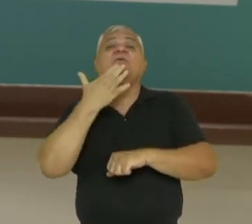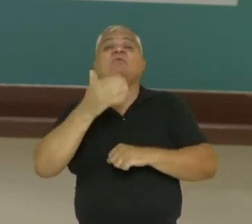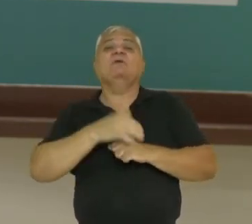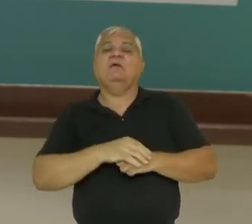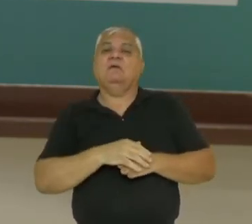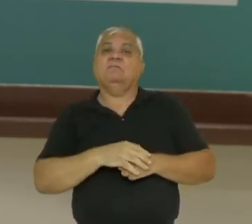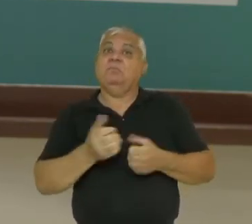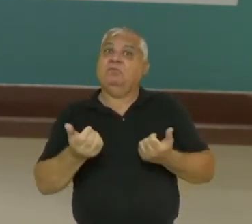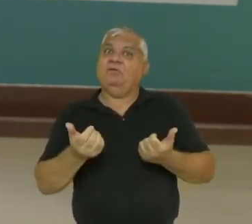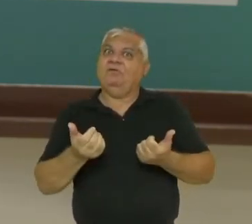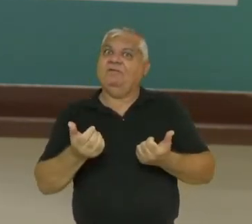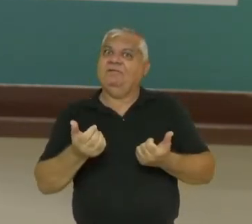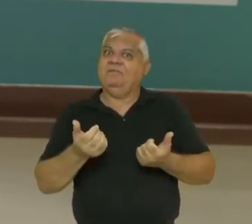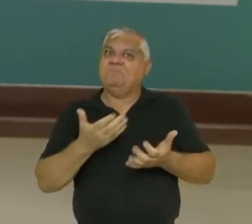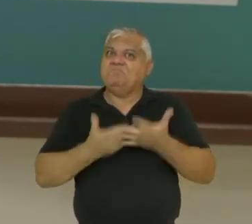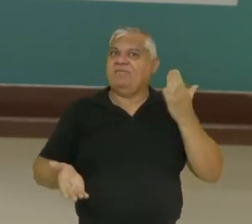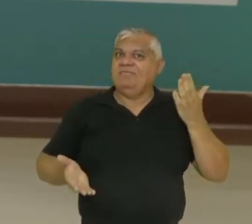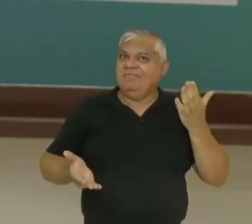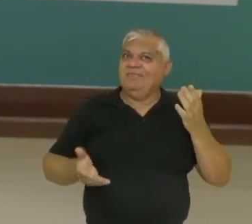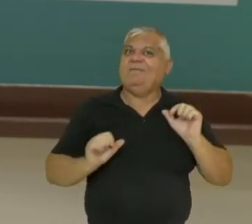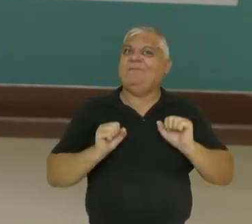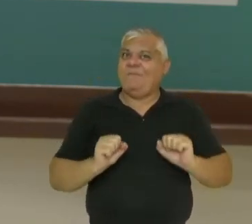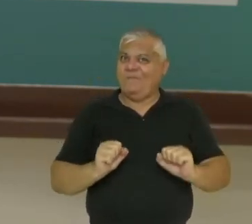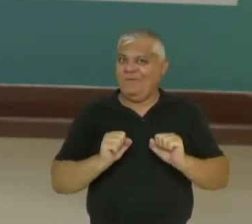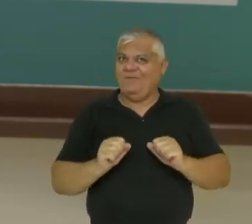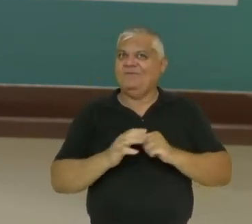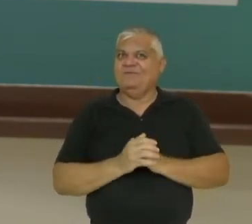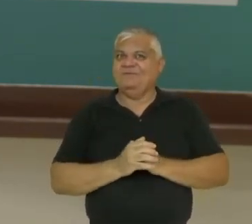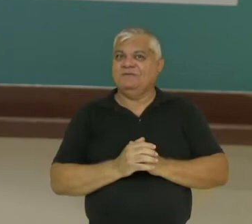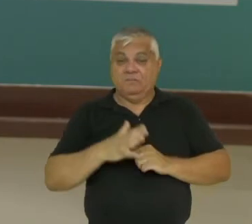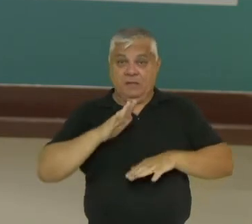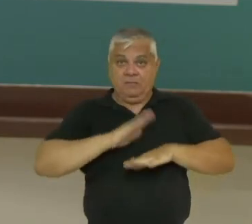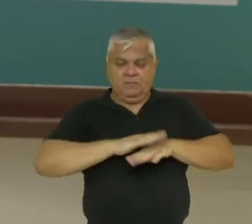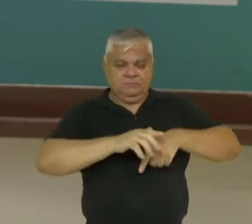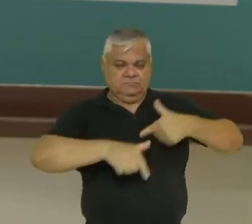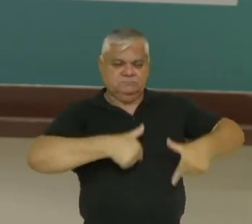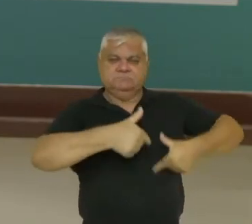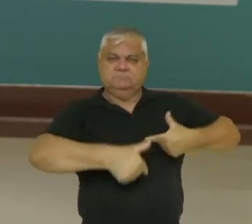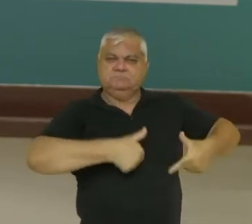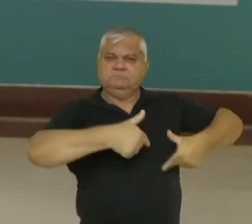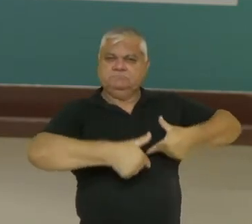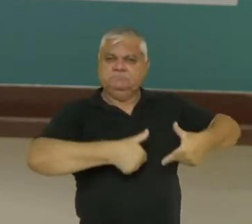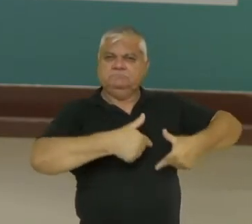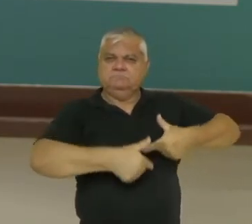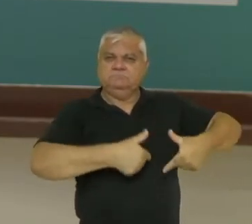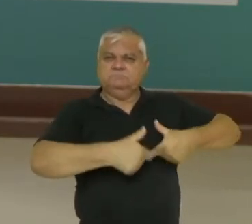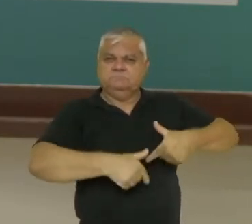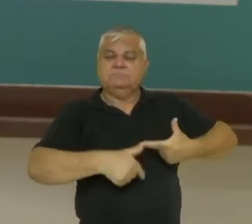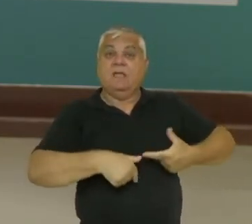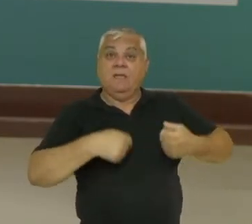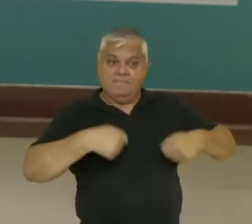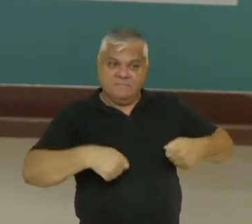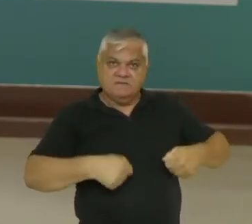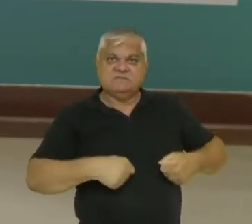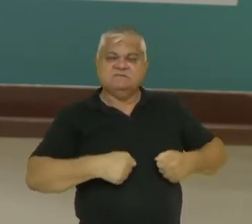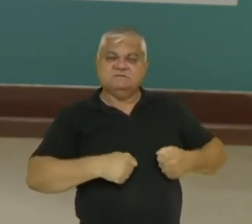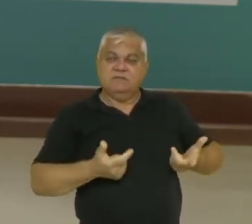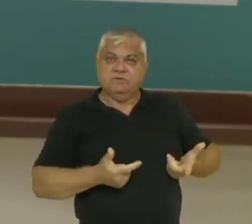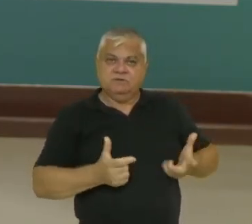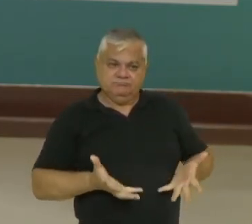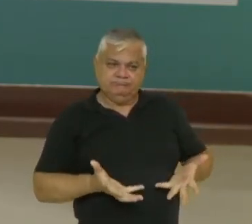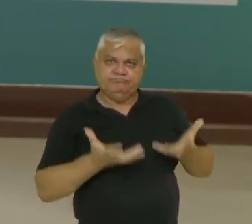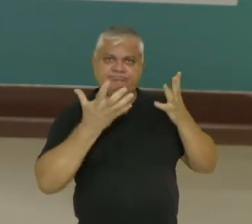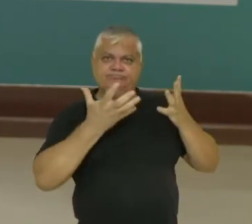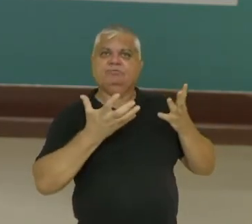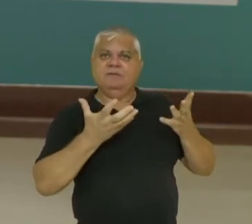está contente com você. Porque se você não estiver contente, o trabalho que você está fazendo não está adequado, não está